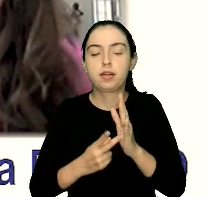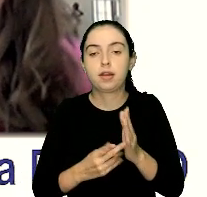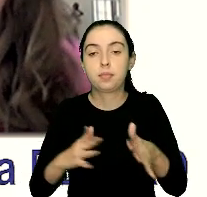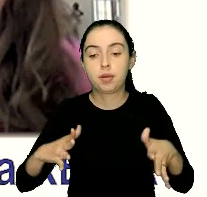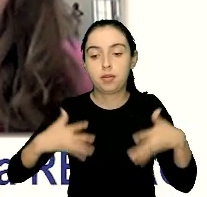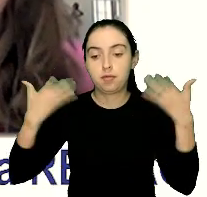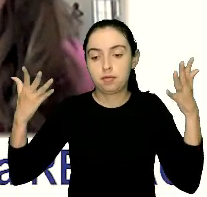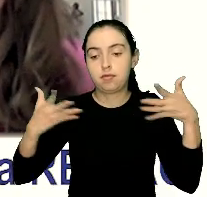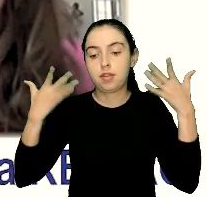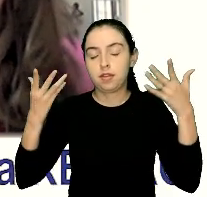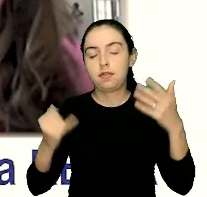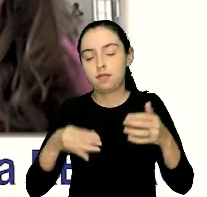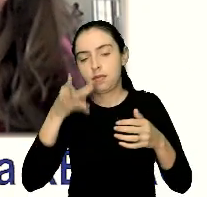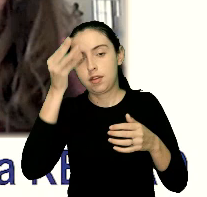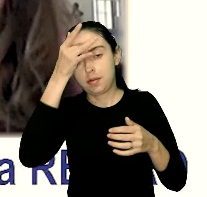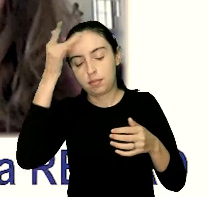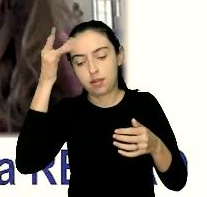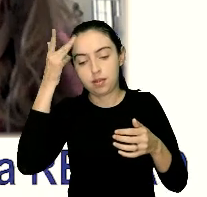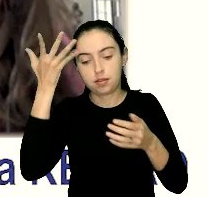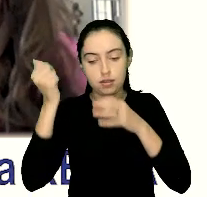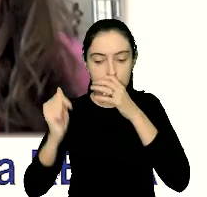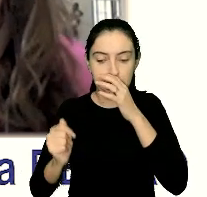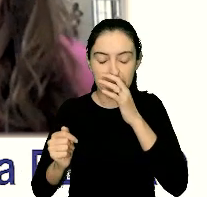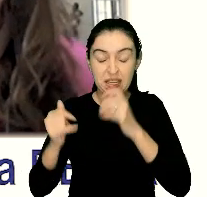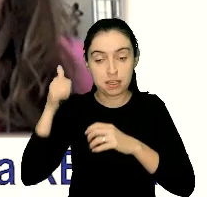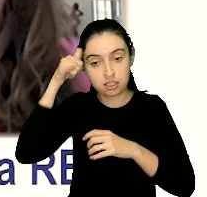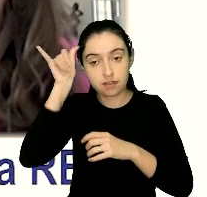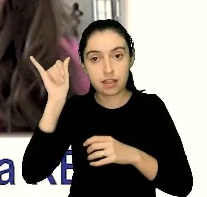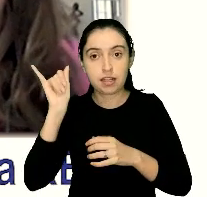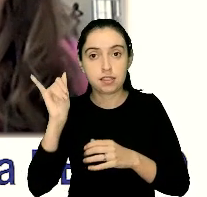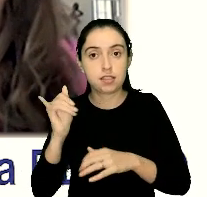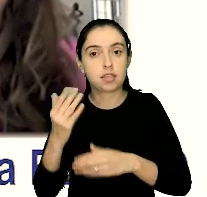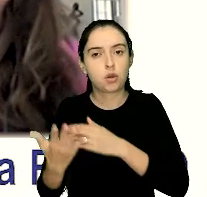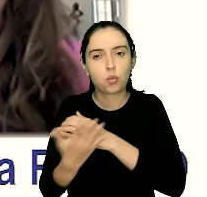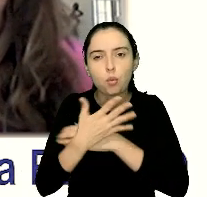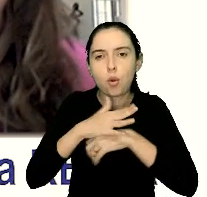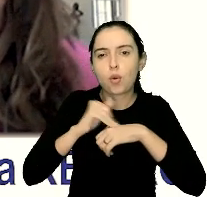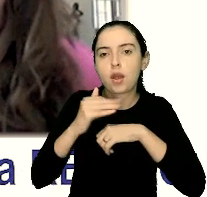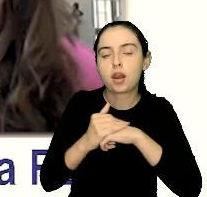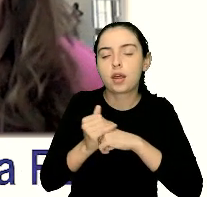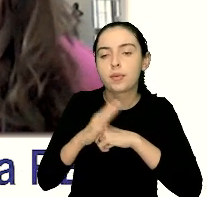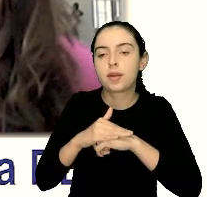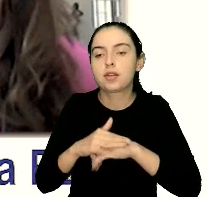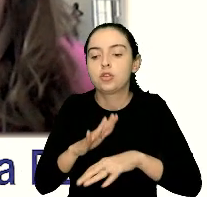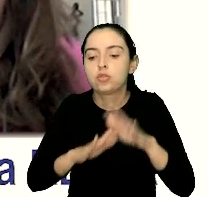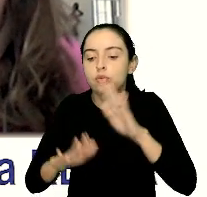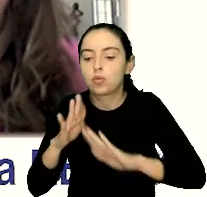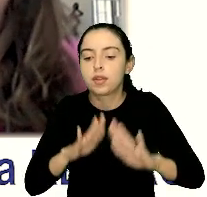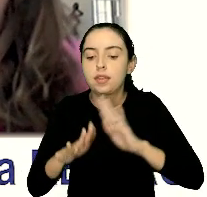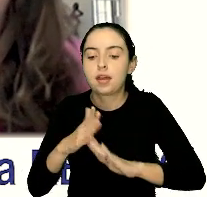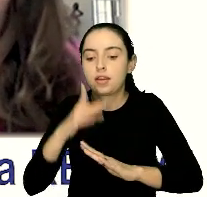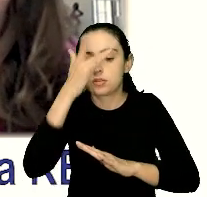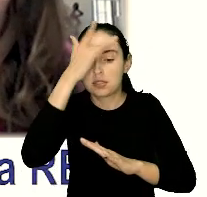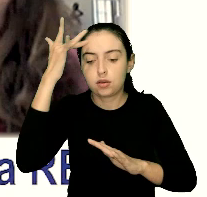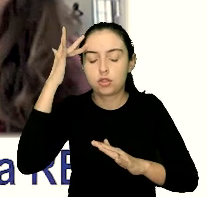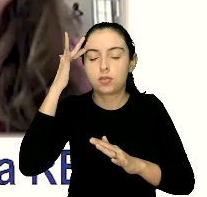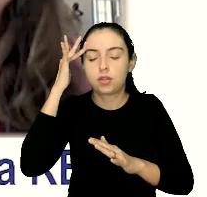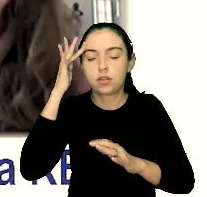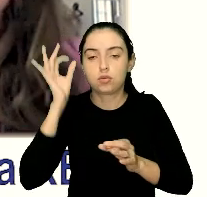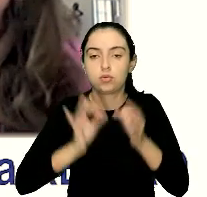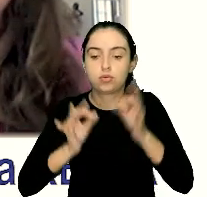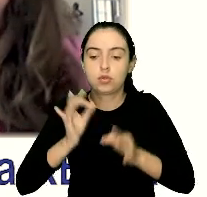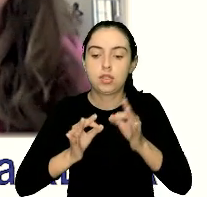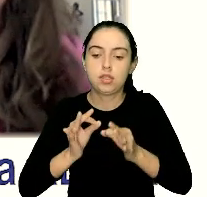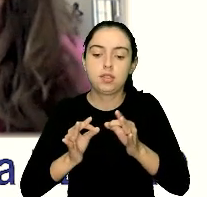prevenção, acolhimento, promoção e tratamento de saúde mental da Justiça Federal da Terceira Região.